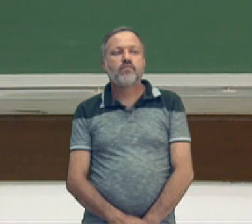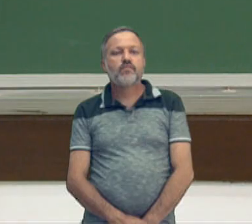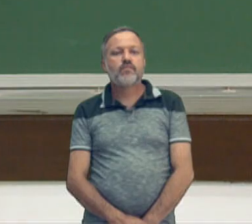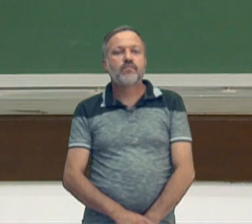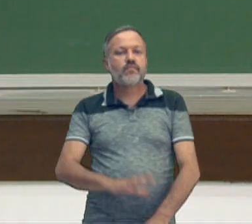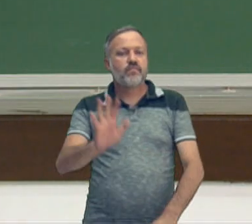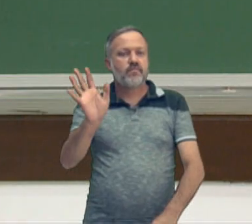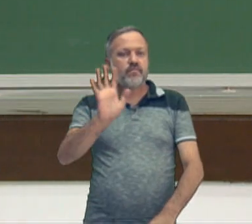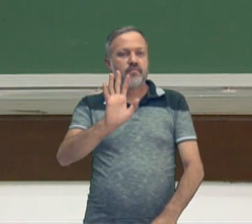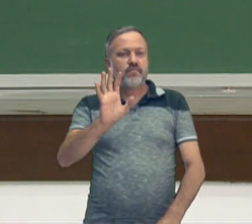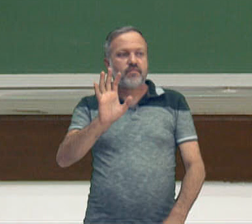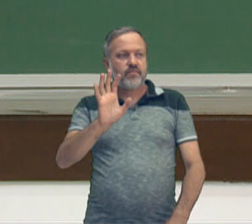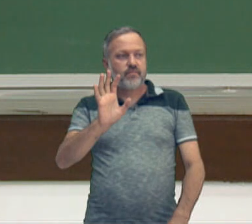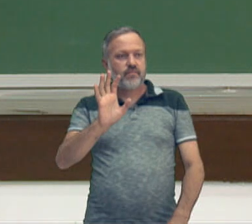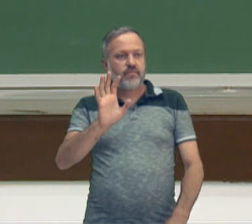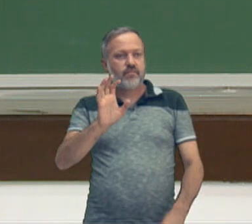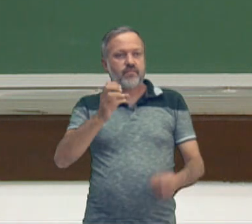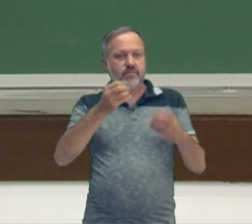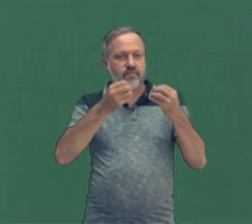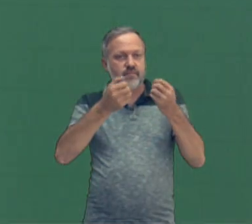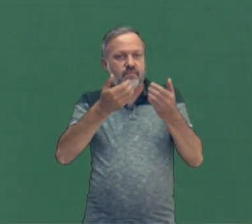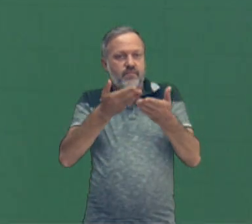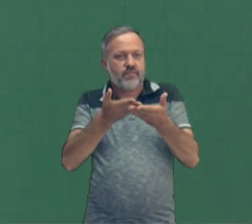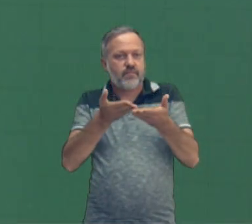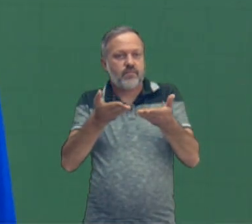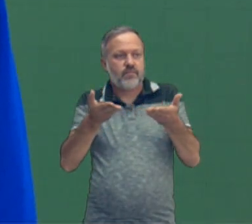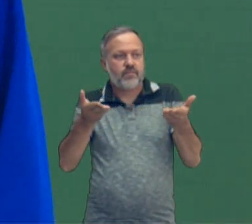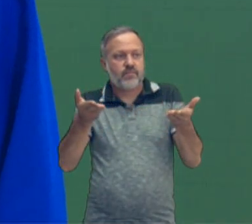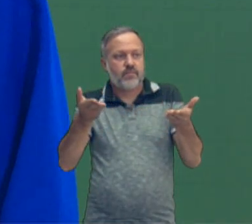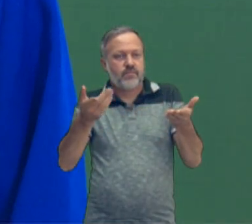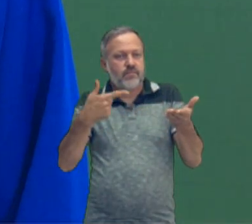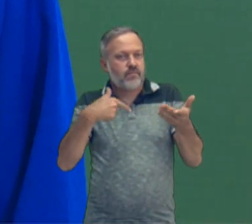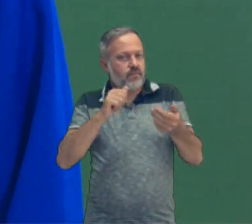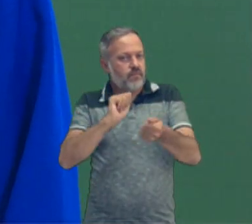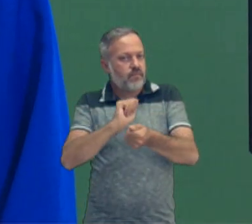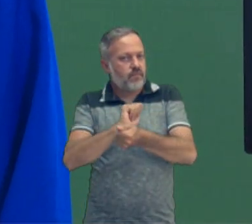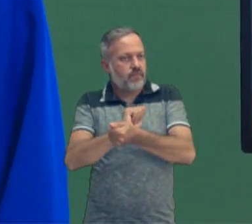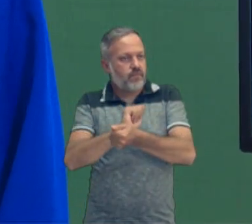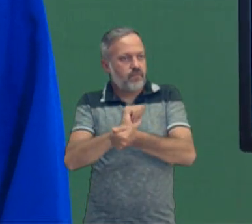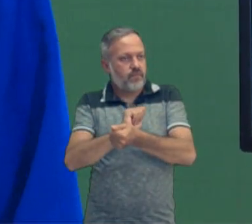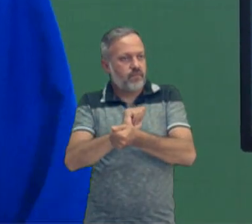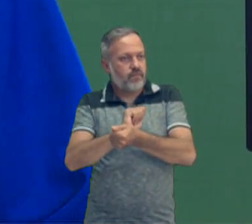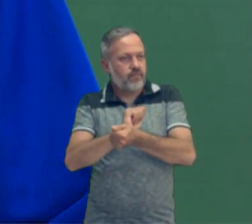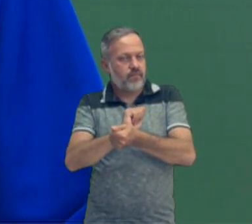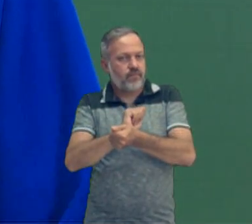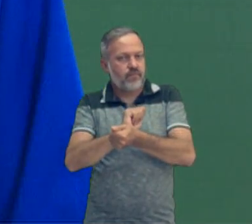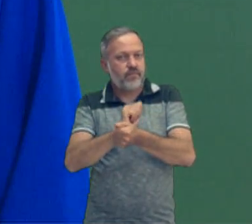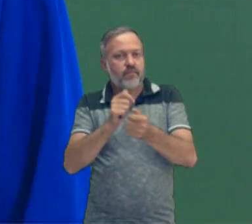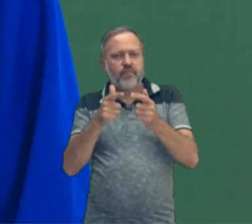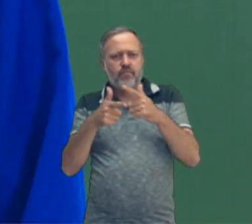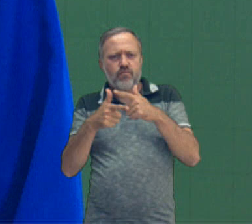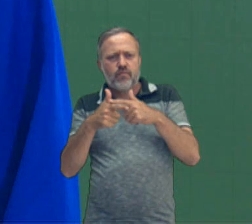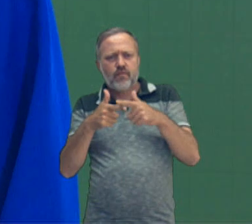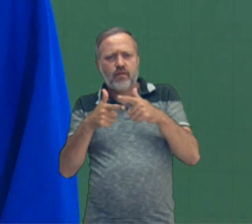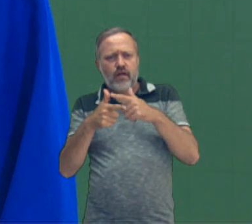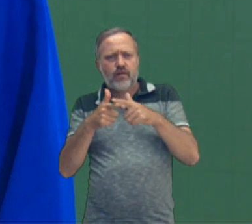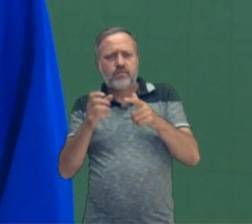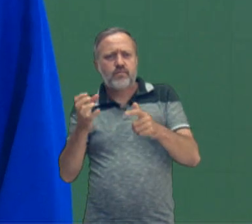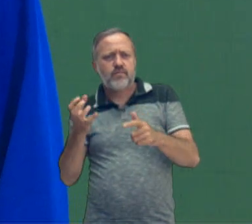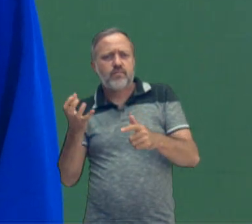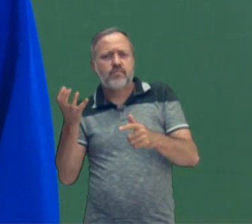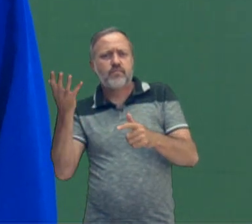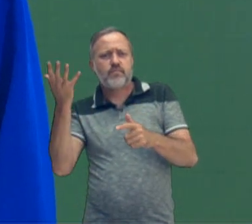Olá, bom, tudo de bom com vocês? Eu espero que com esse problema todo que está acontecendo, você